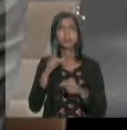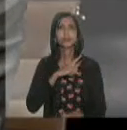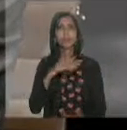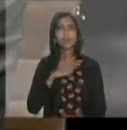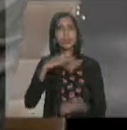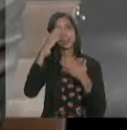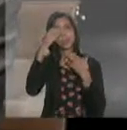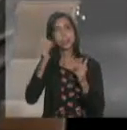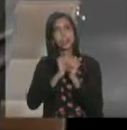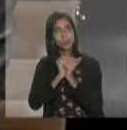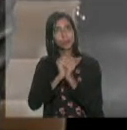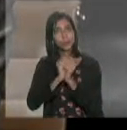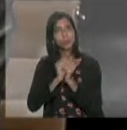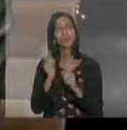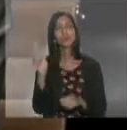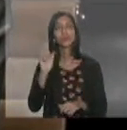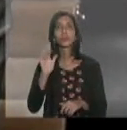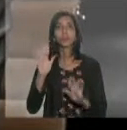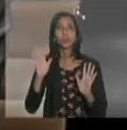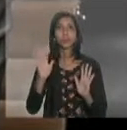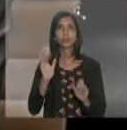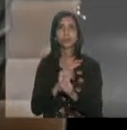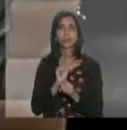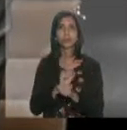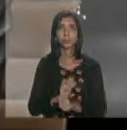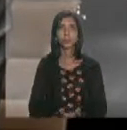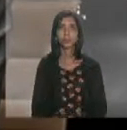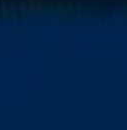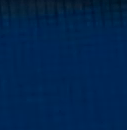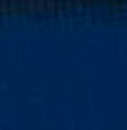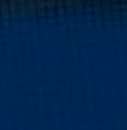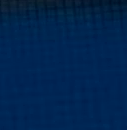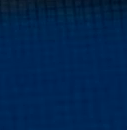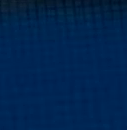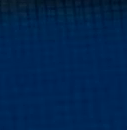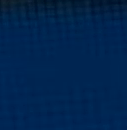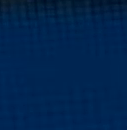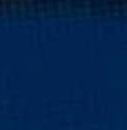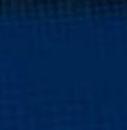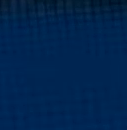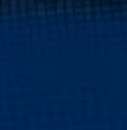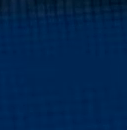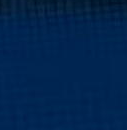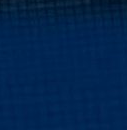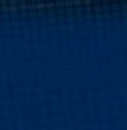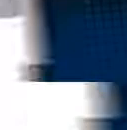Obrigado pela companhia e até o próximo encontro. Eu te espero.